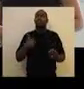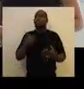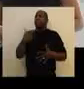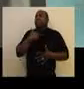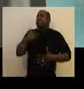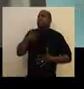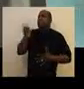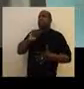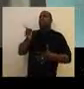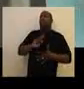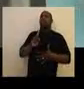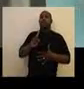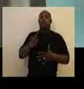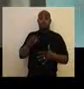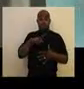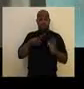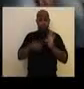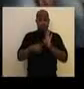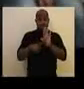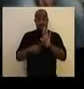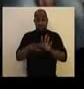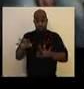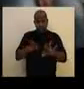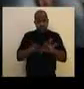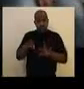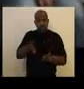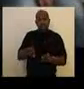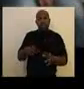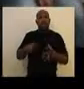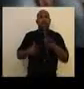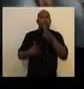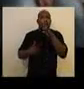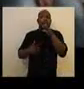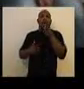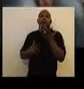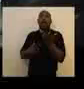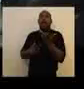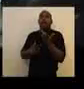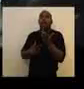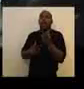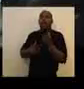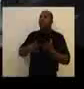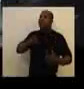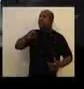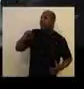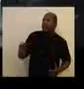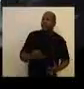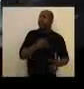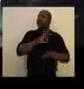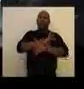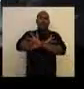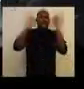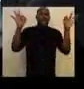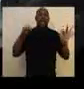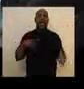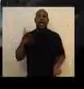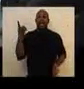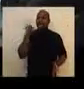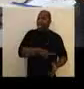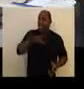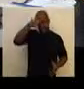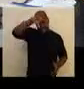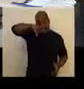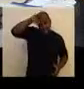que bacana, que oportunidade 10, assim, de poder aprender, de poder saber lidar com o outro, principalmente quando esse